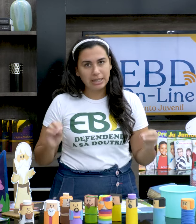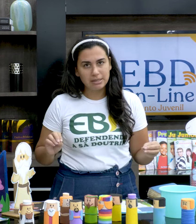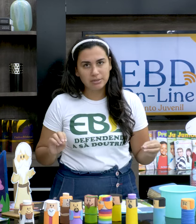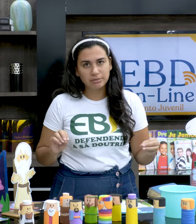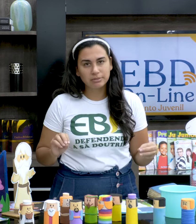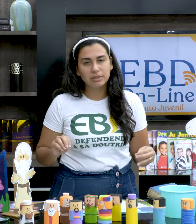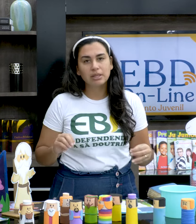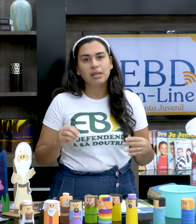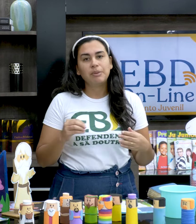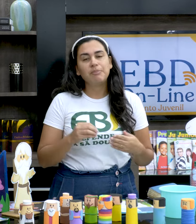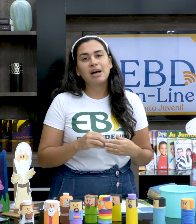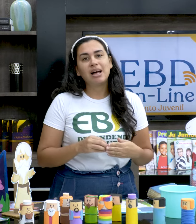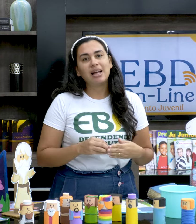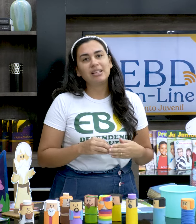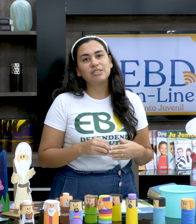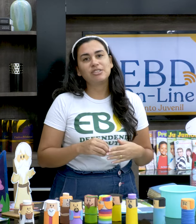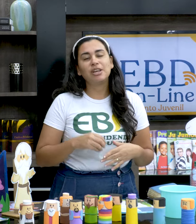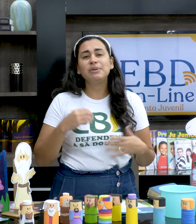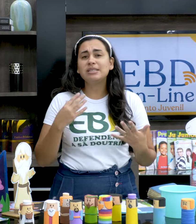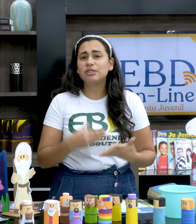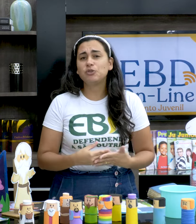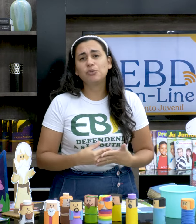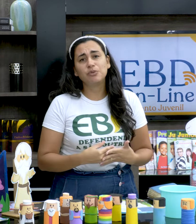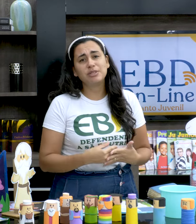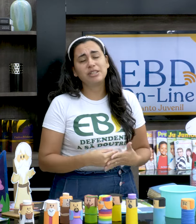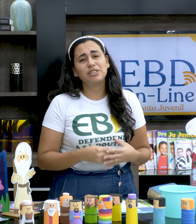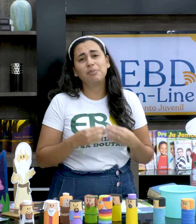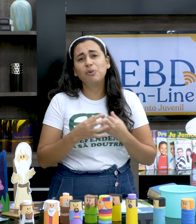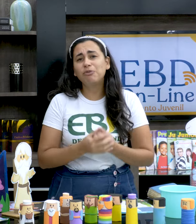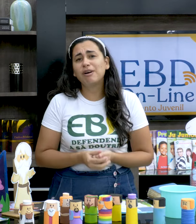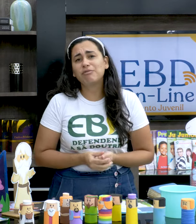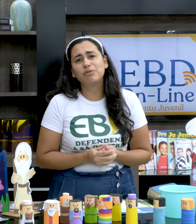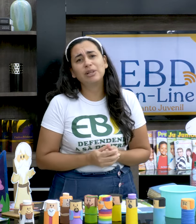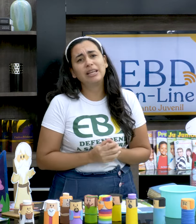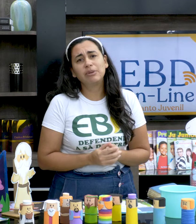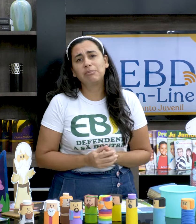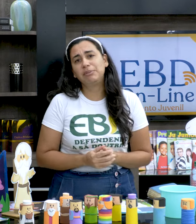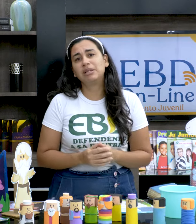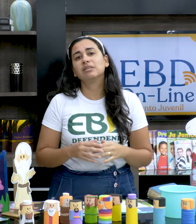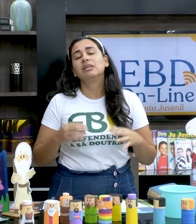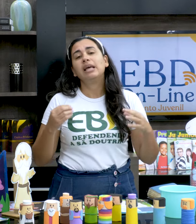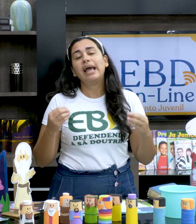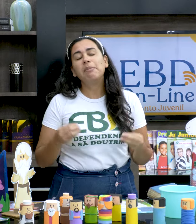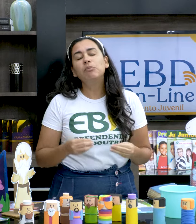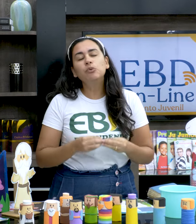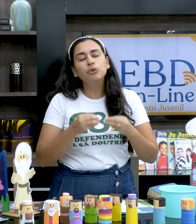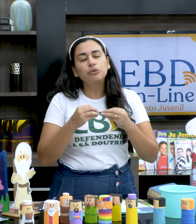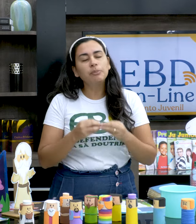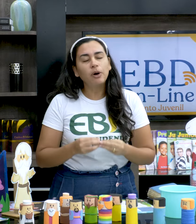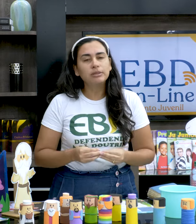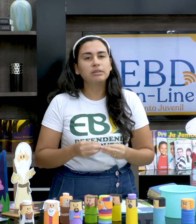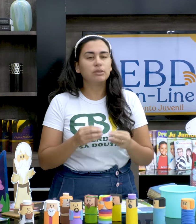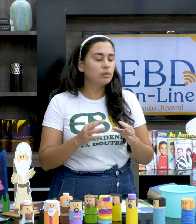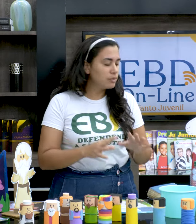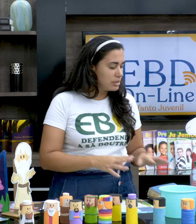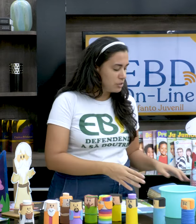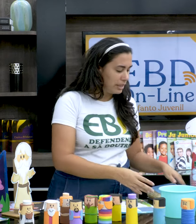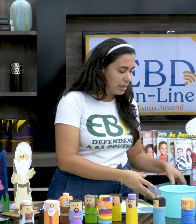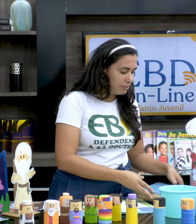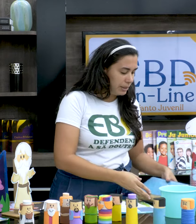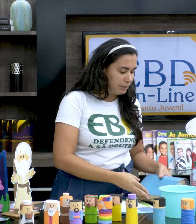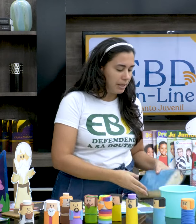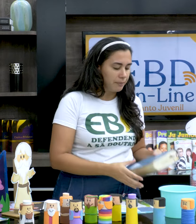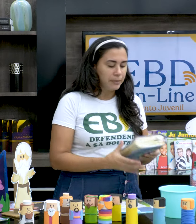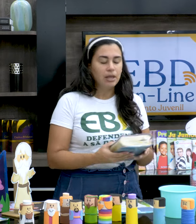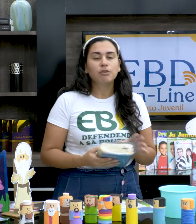pouquinho extenso, mas eu insisto com vocês que, por favor, leiam na Bíblia. É muito importante. Quando vocês